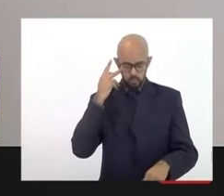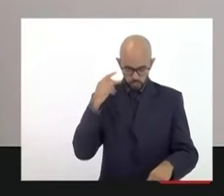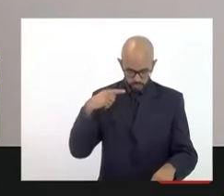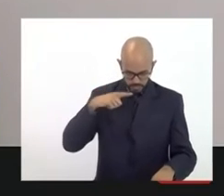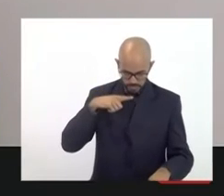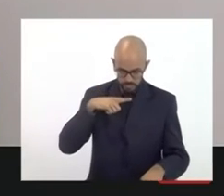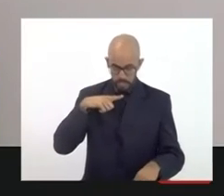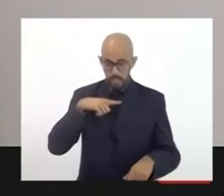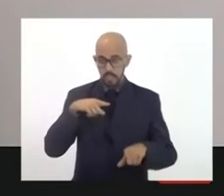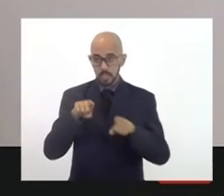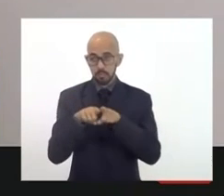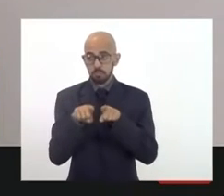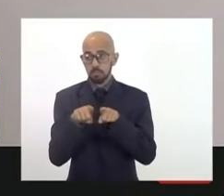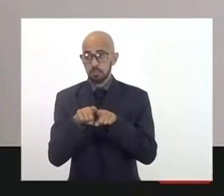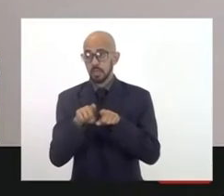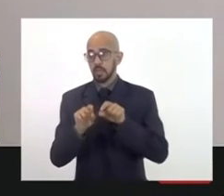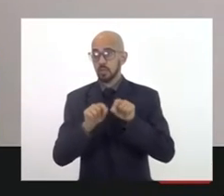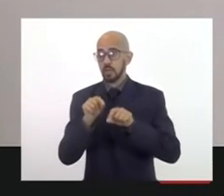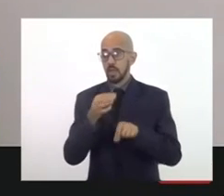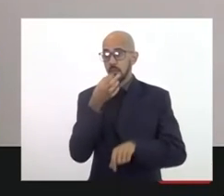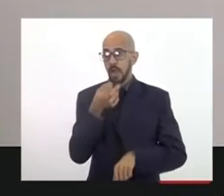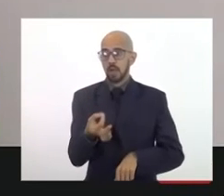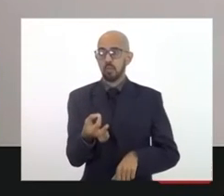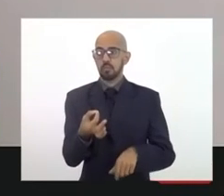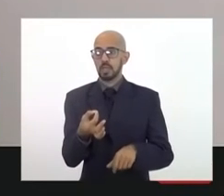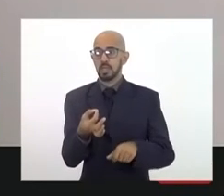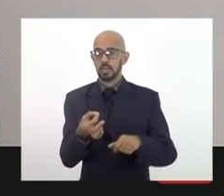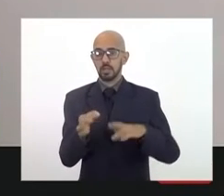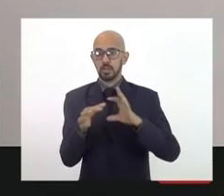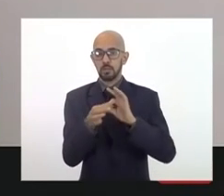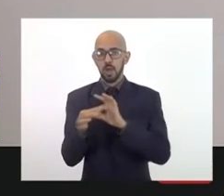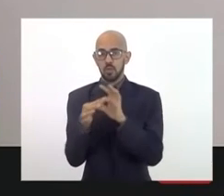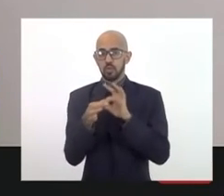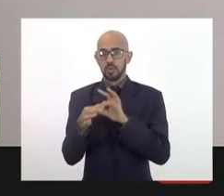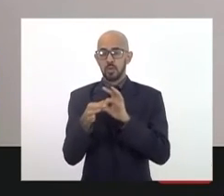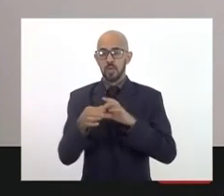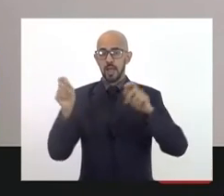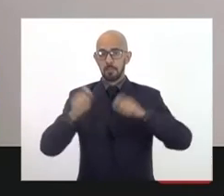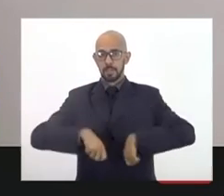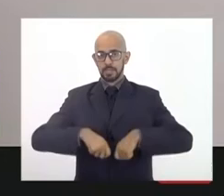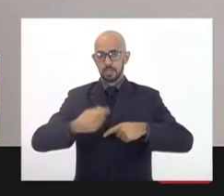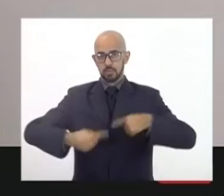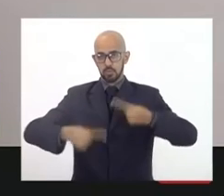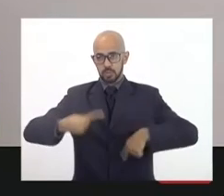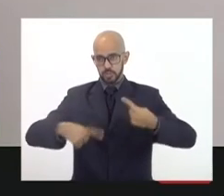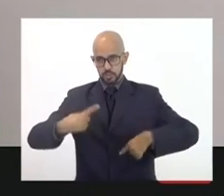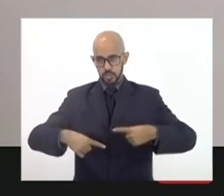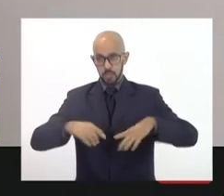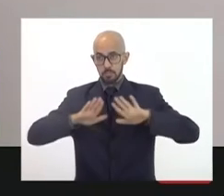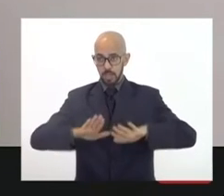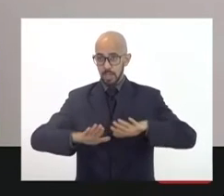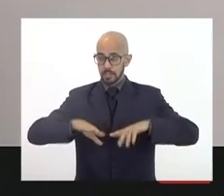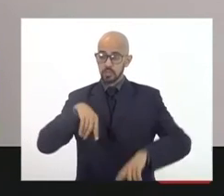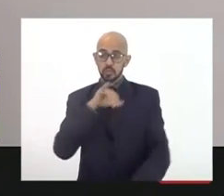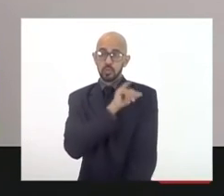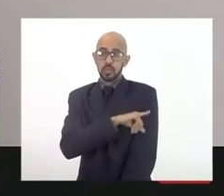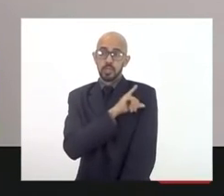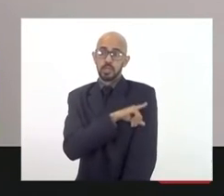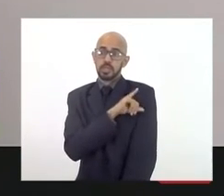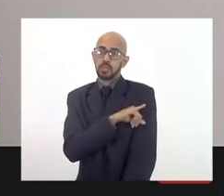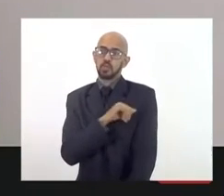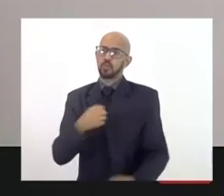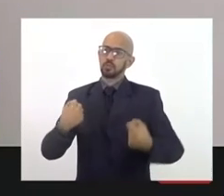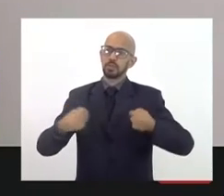têm um argumento, uma união, uma capacidade política muito grande. Agora, o Rio tem que se